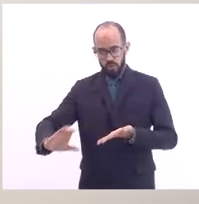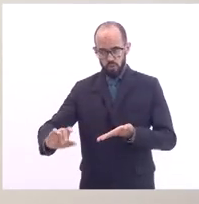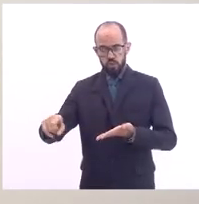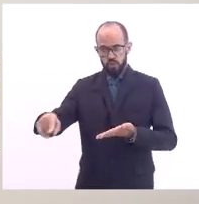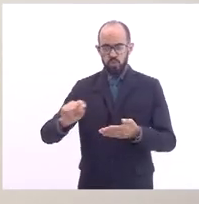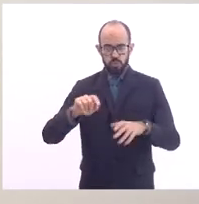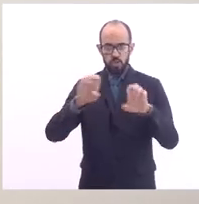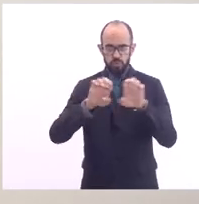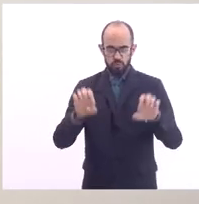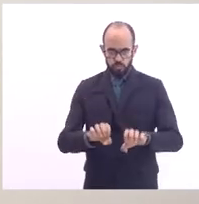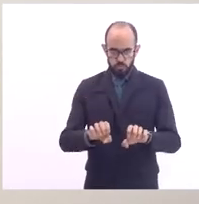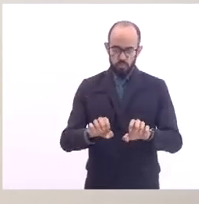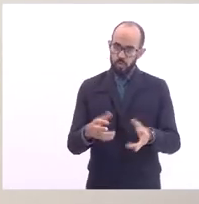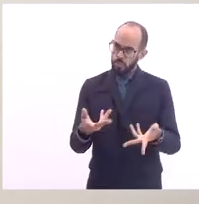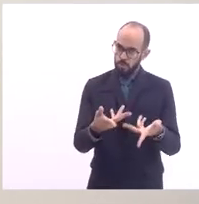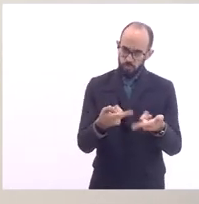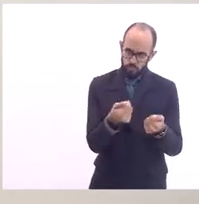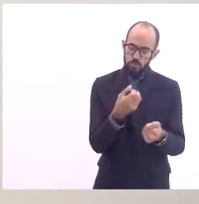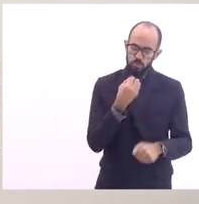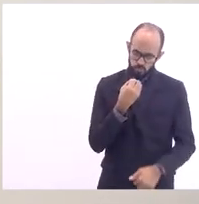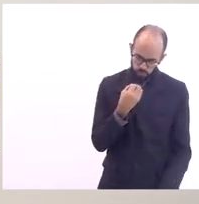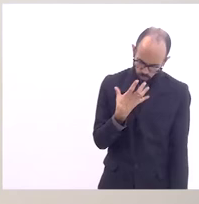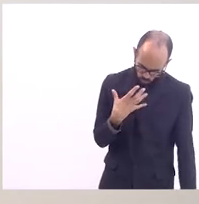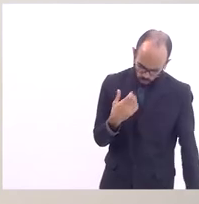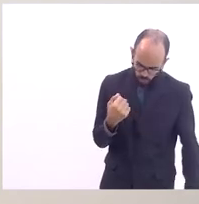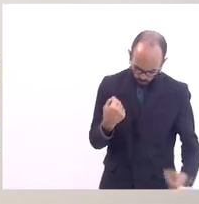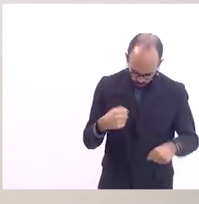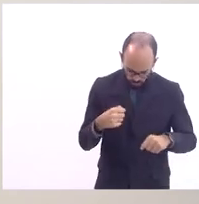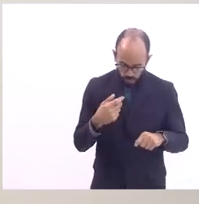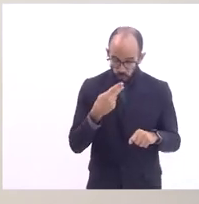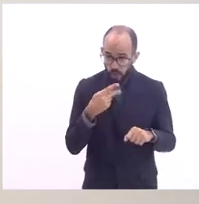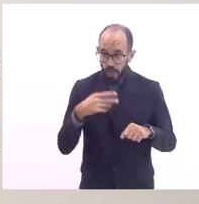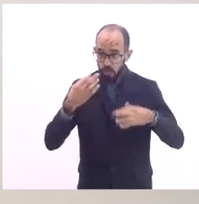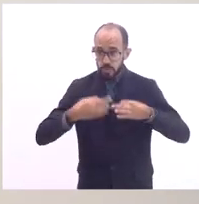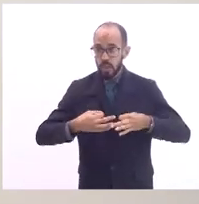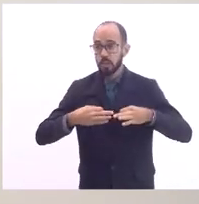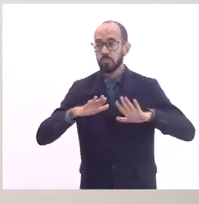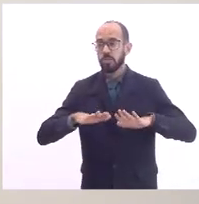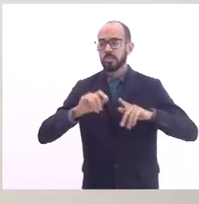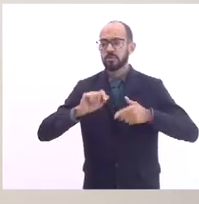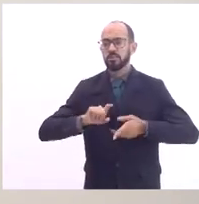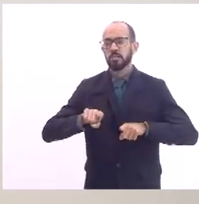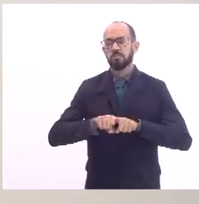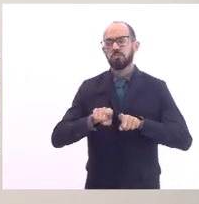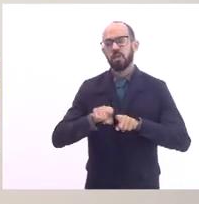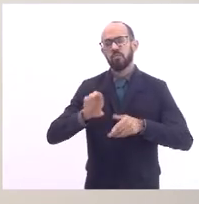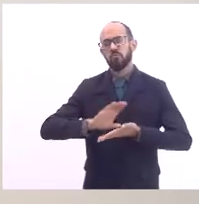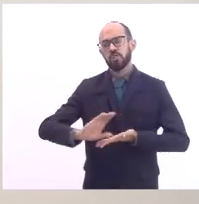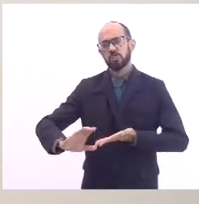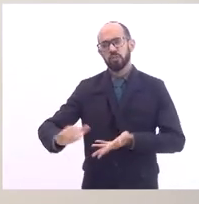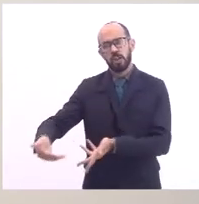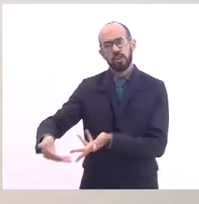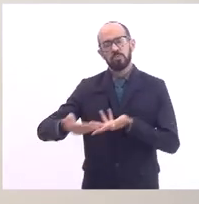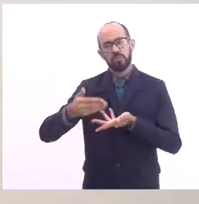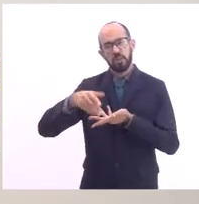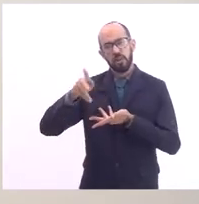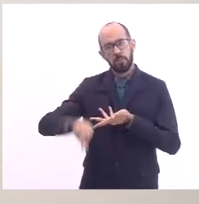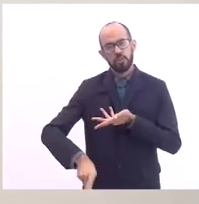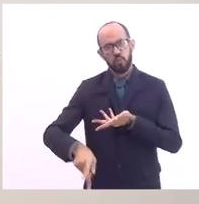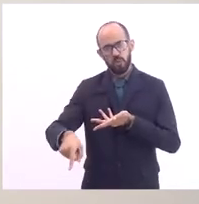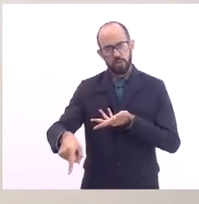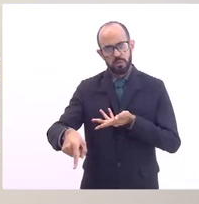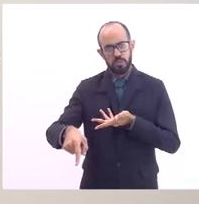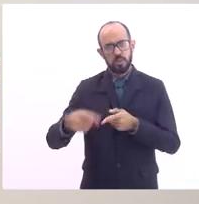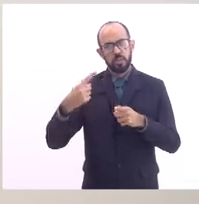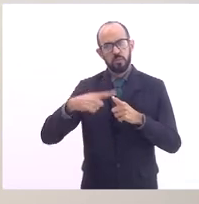que é espetacular, a gente tem aqui que falar o que é justo, mas também investir em atendimento às pessoas. As